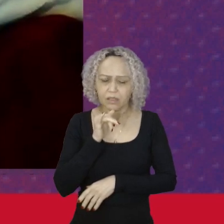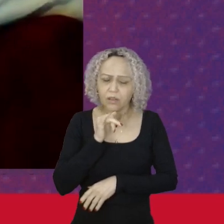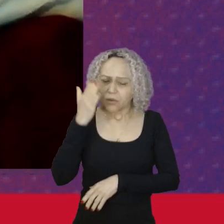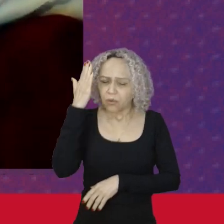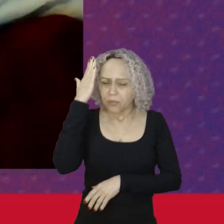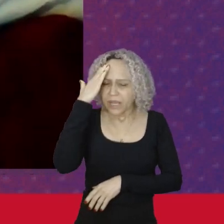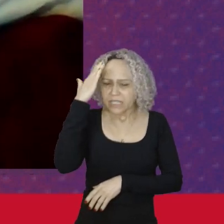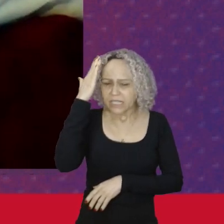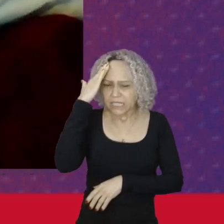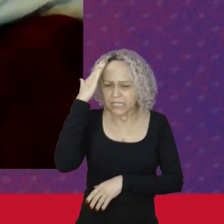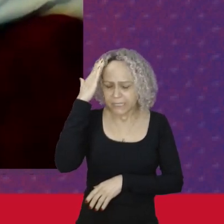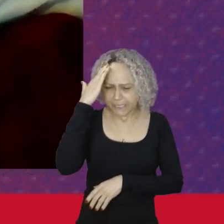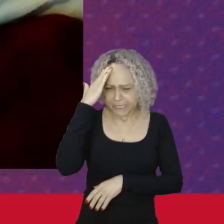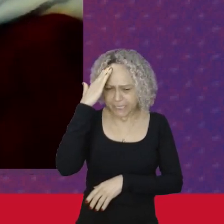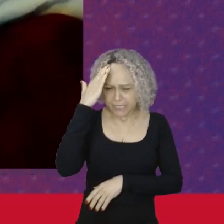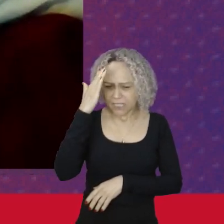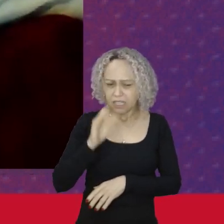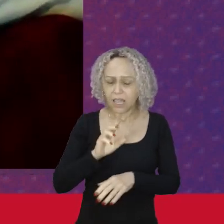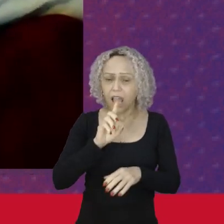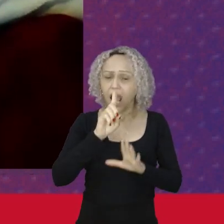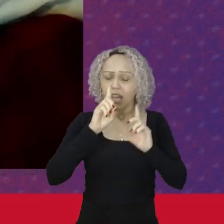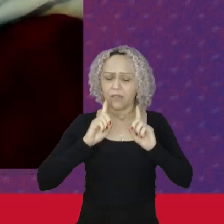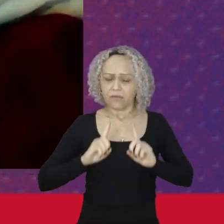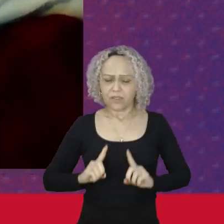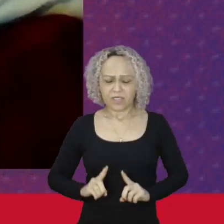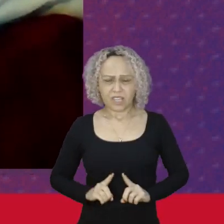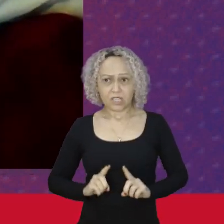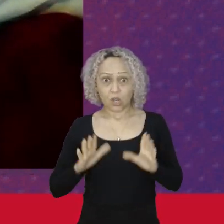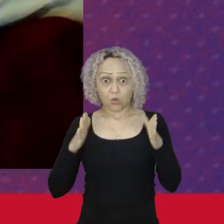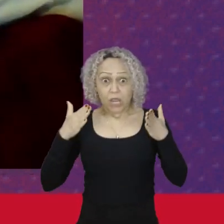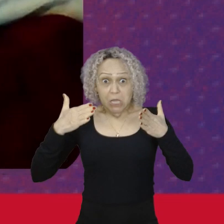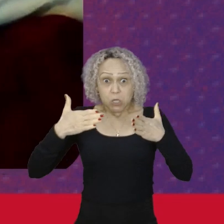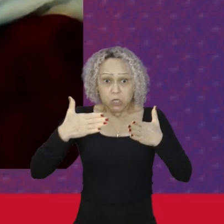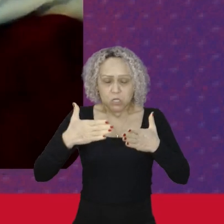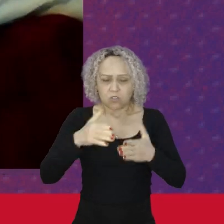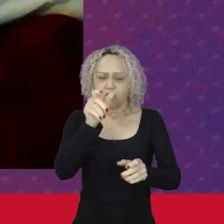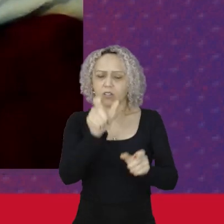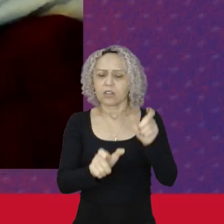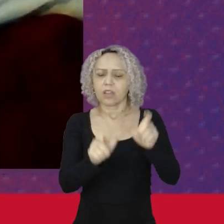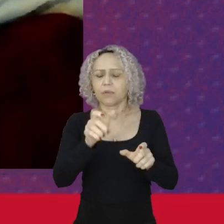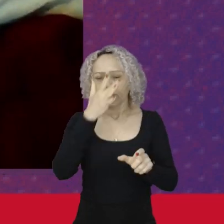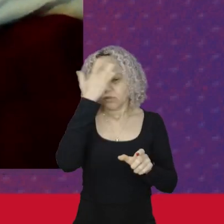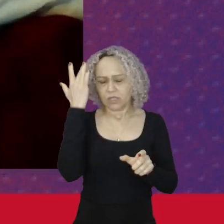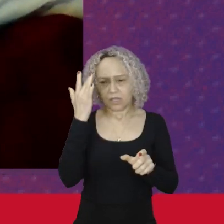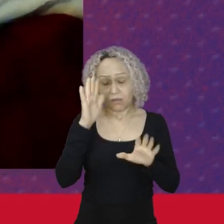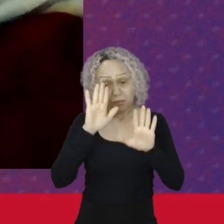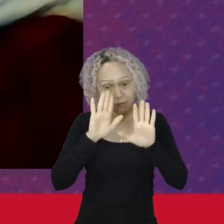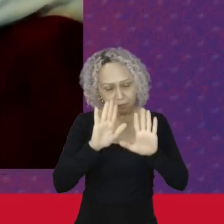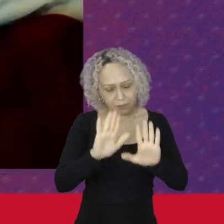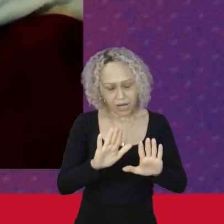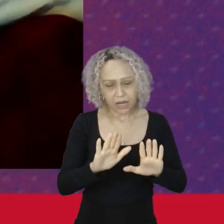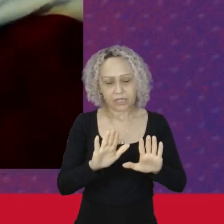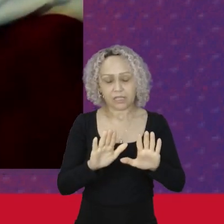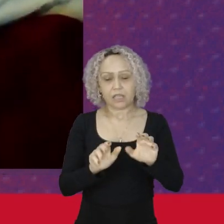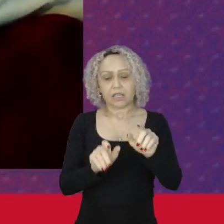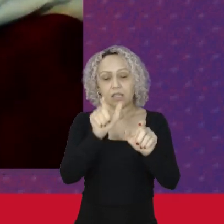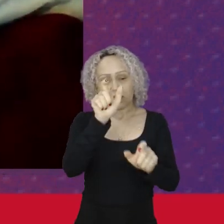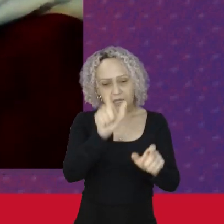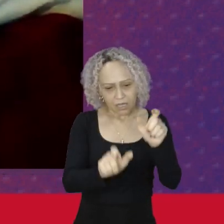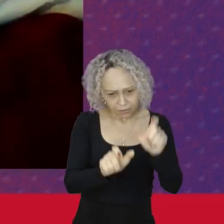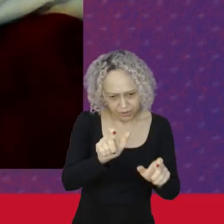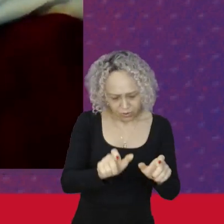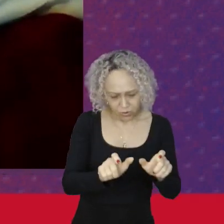no organismo, no homem, né, e passa a ser vista como fruto dessa relação.